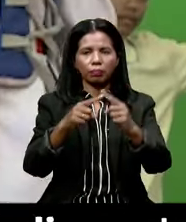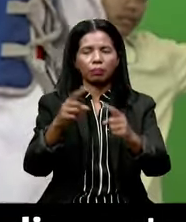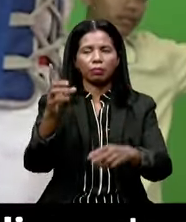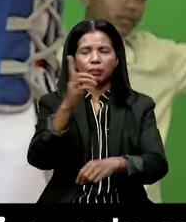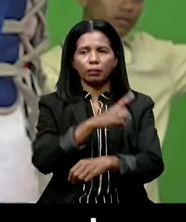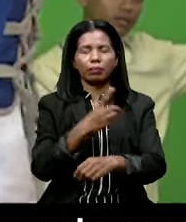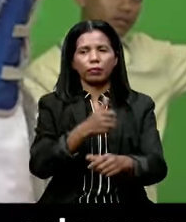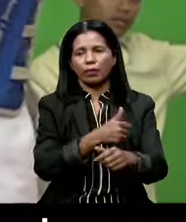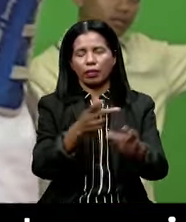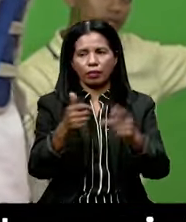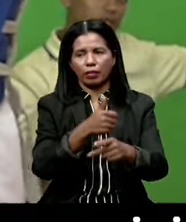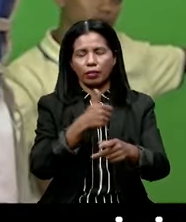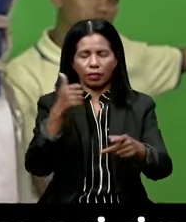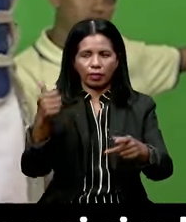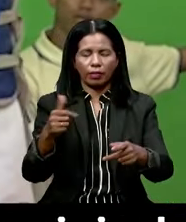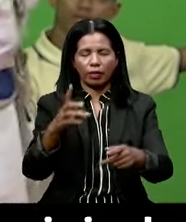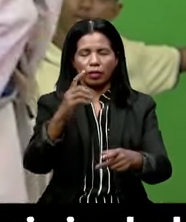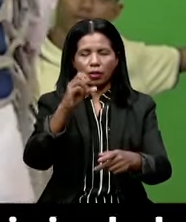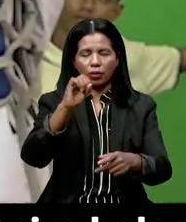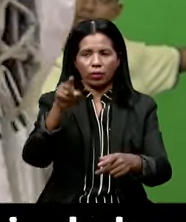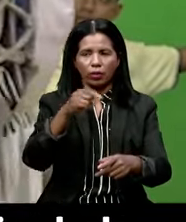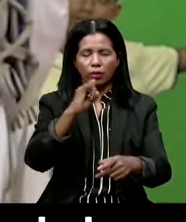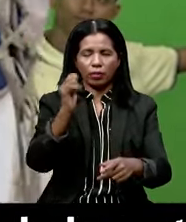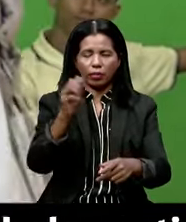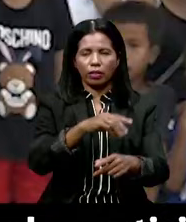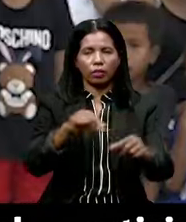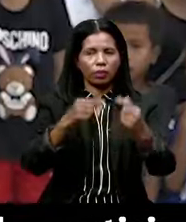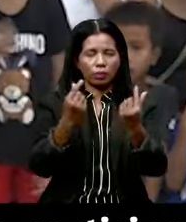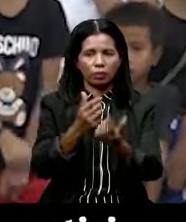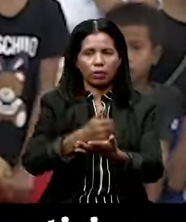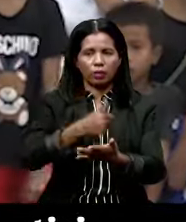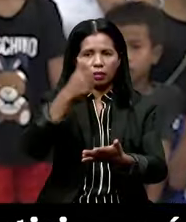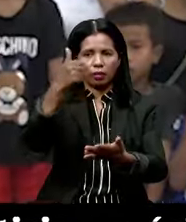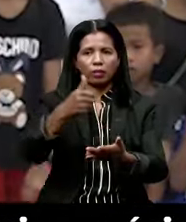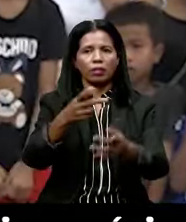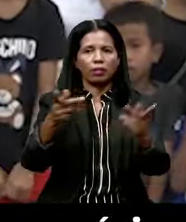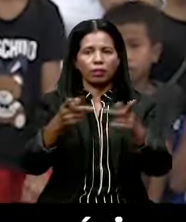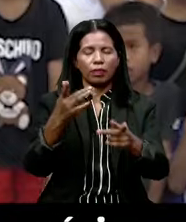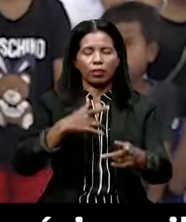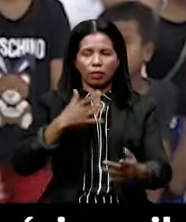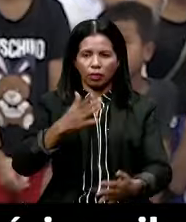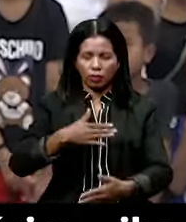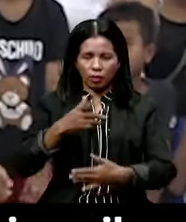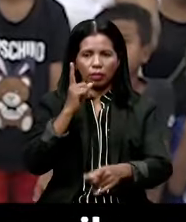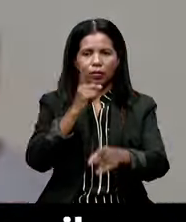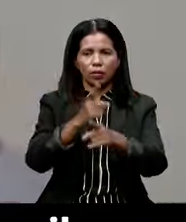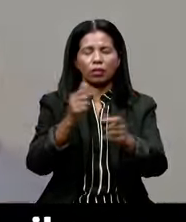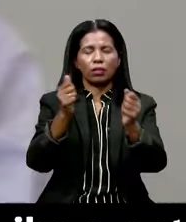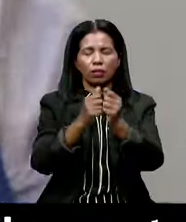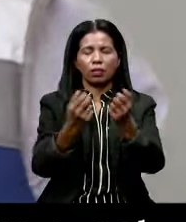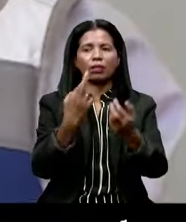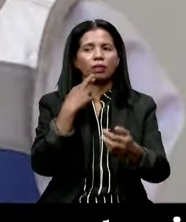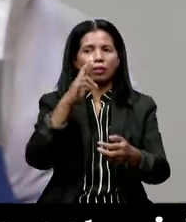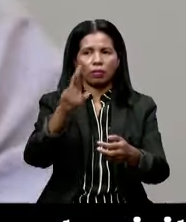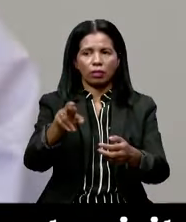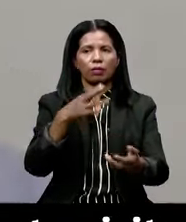E a Sorinselo, treinador Dojan Koni Nebe, sai equipa Mananain e evento, né? Sente contente Tebes, o resultado Nebe